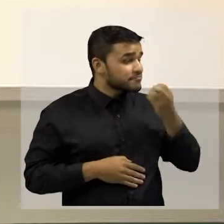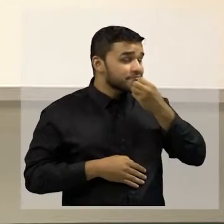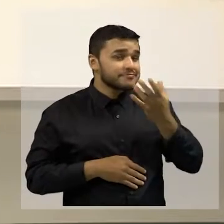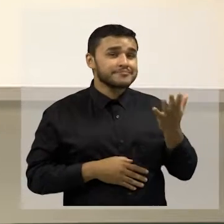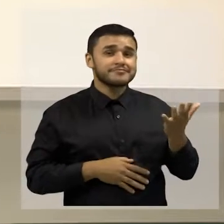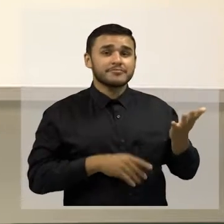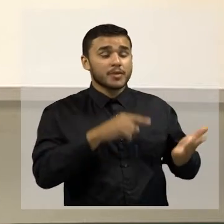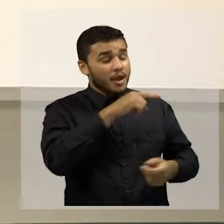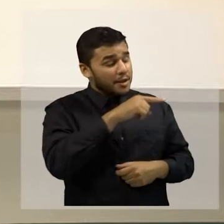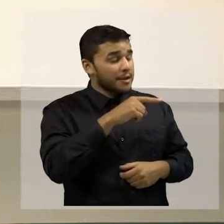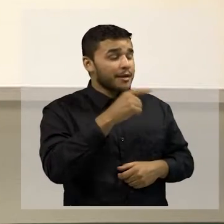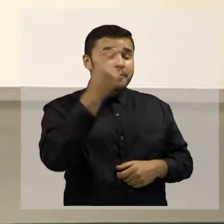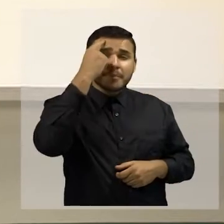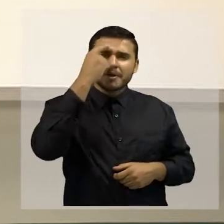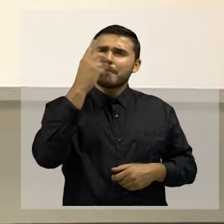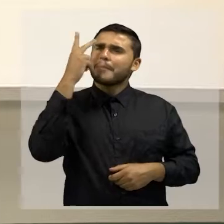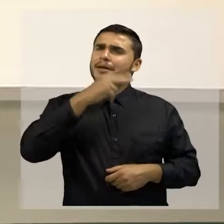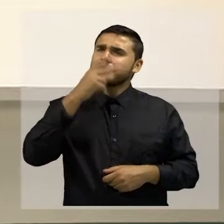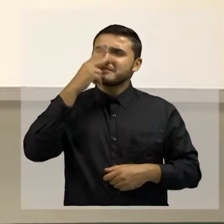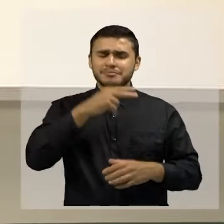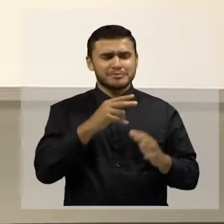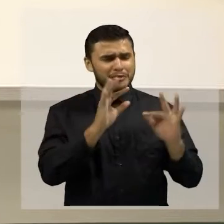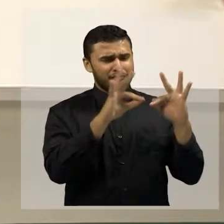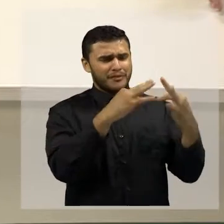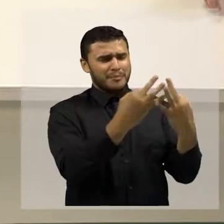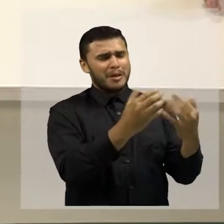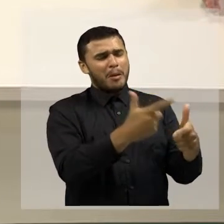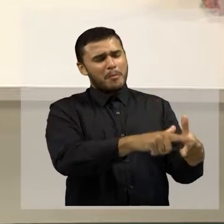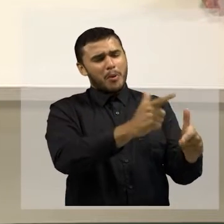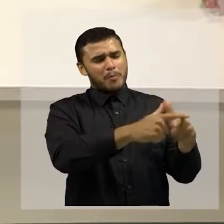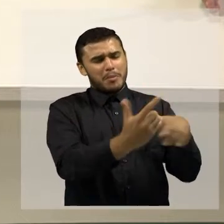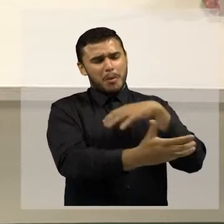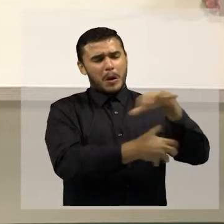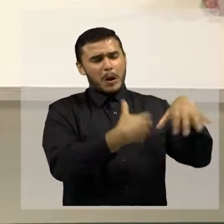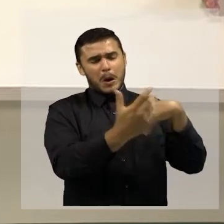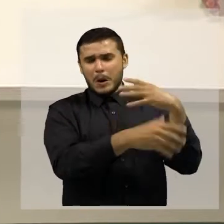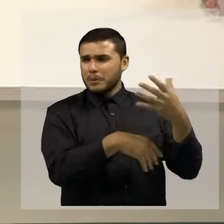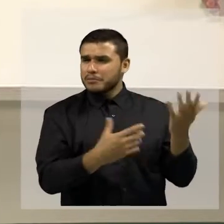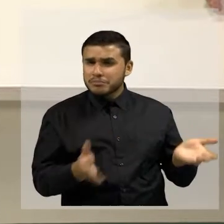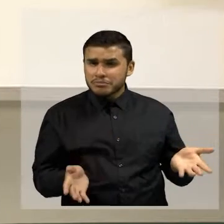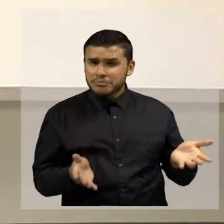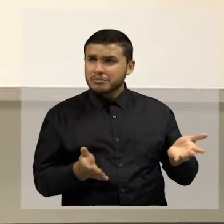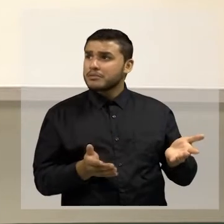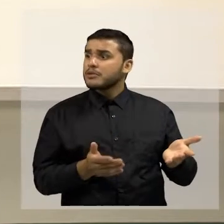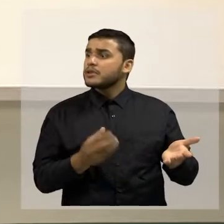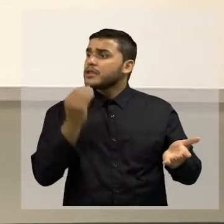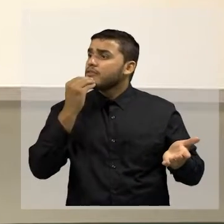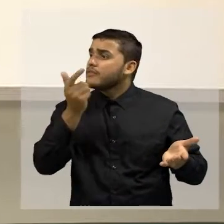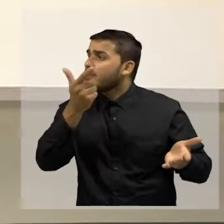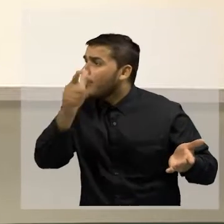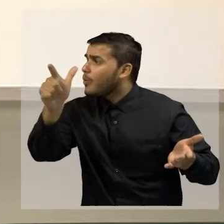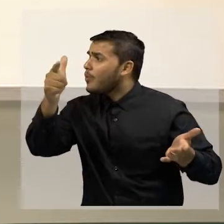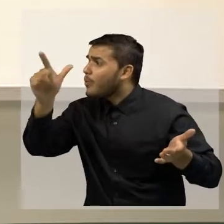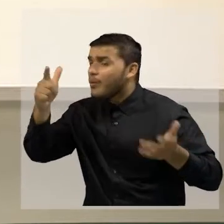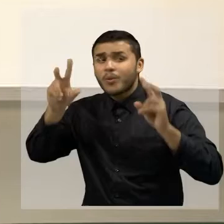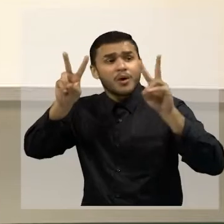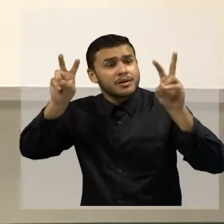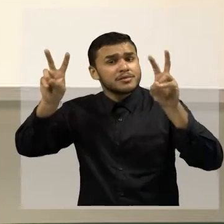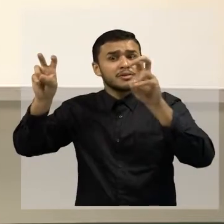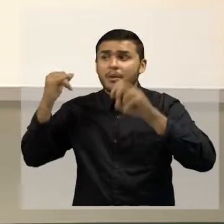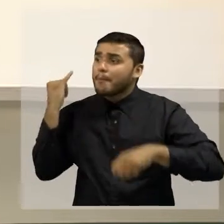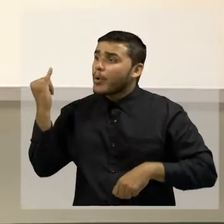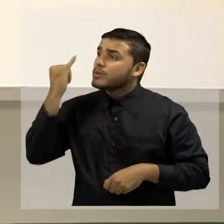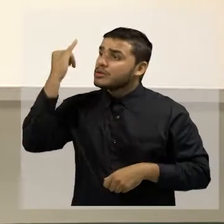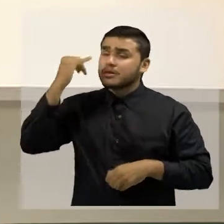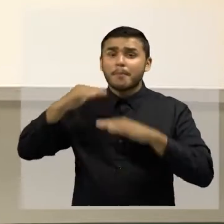esse debate paroquial, caseiro, acaba desviando, às vezes, o foco de outras coisas